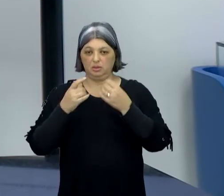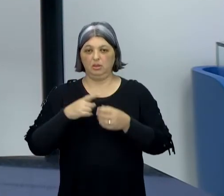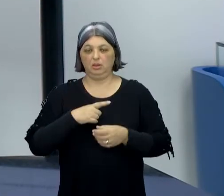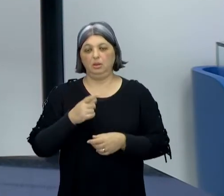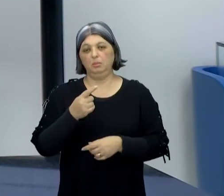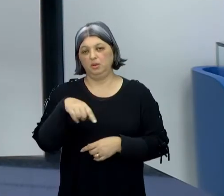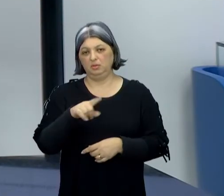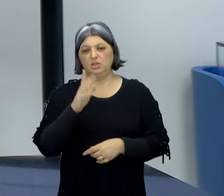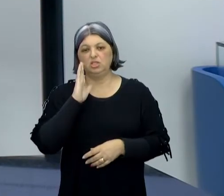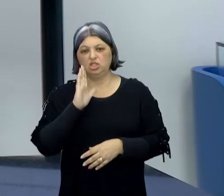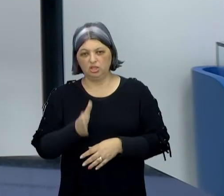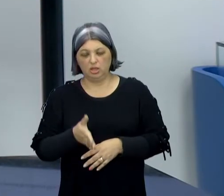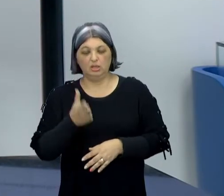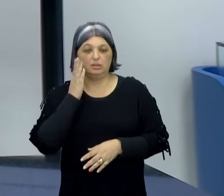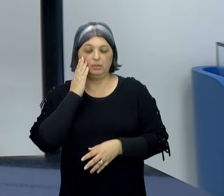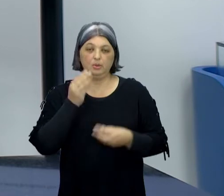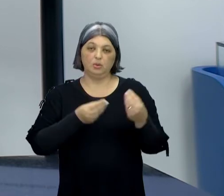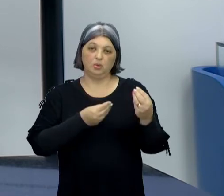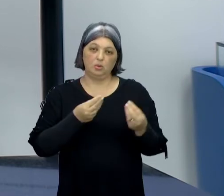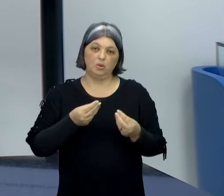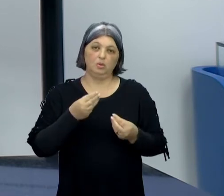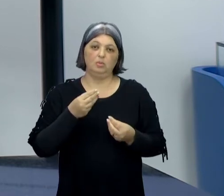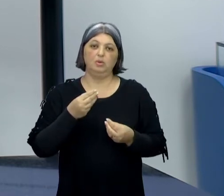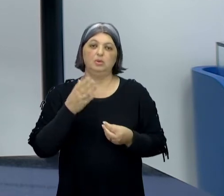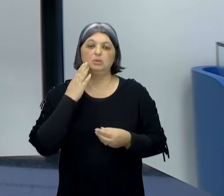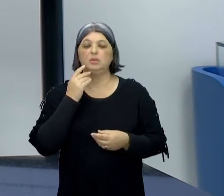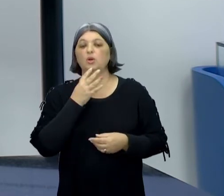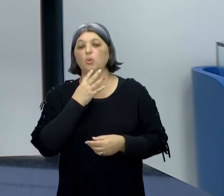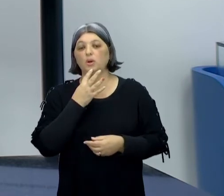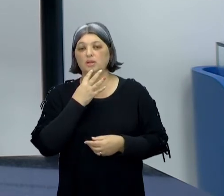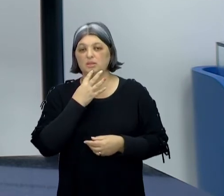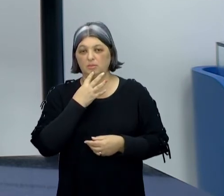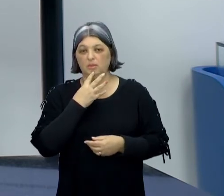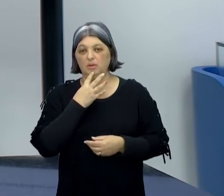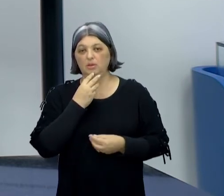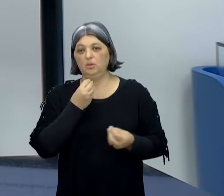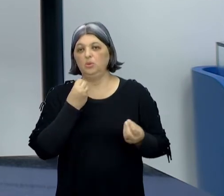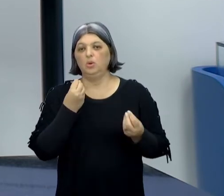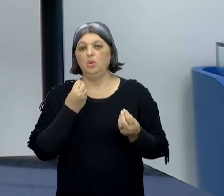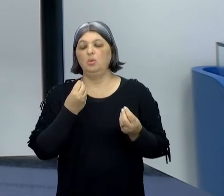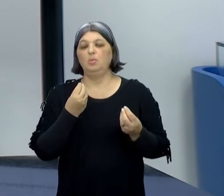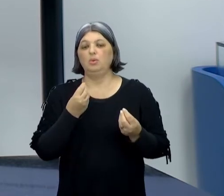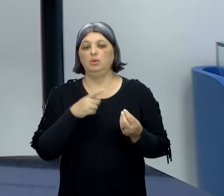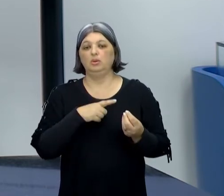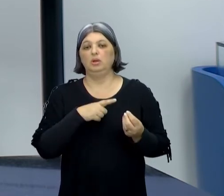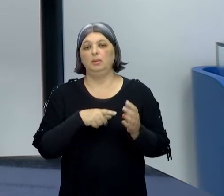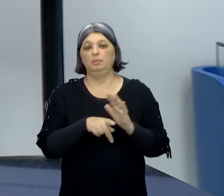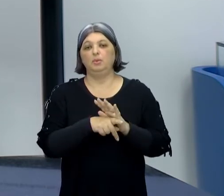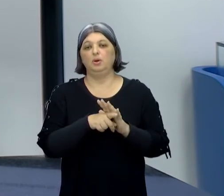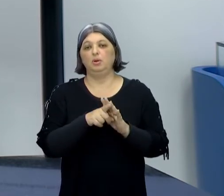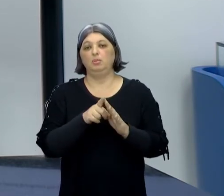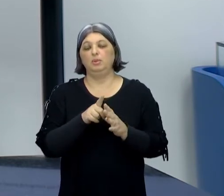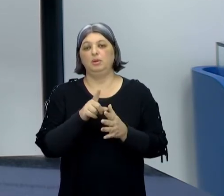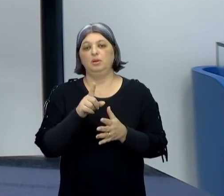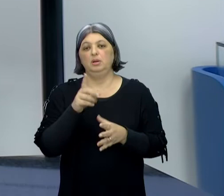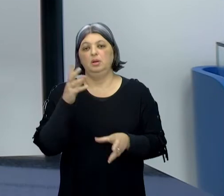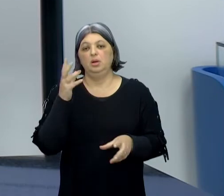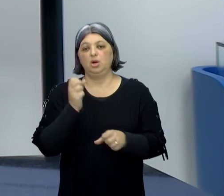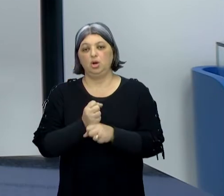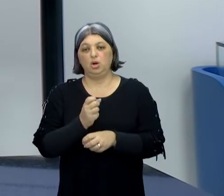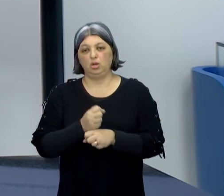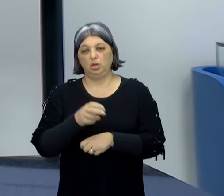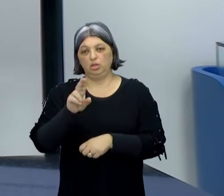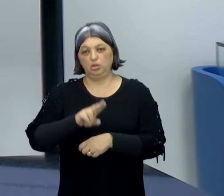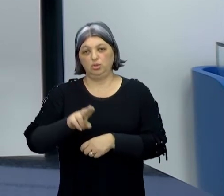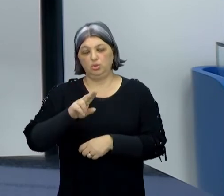vocês já adquirirem conhecimento de como chega uma conta de consumo aí, nesse caso é a